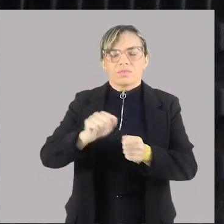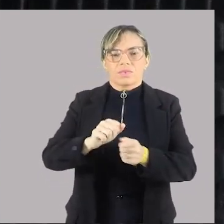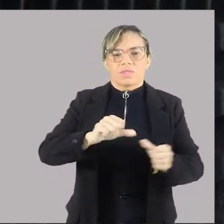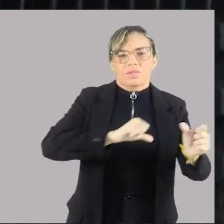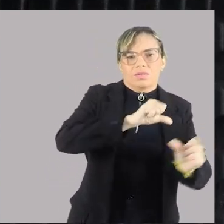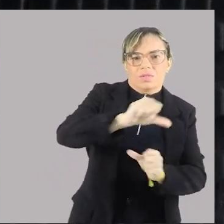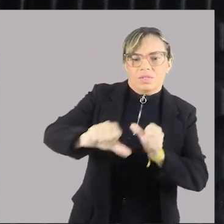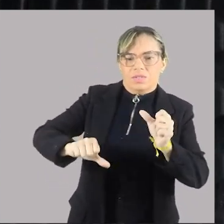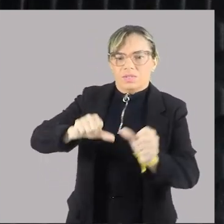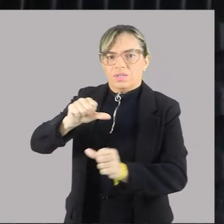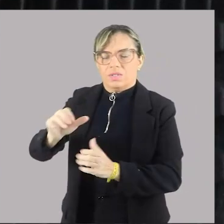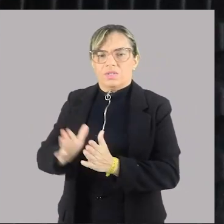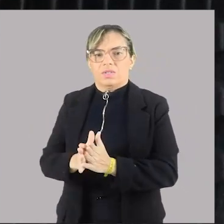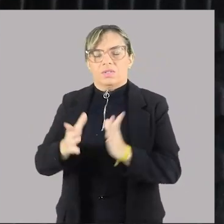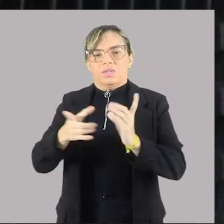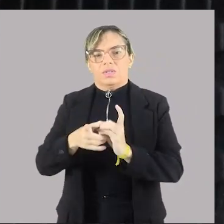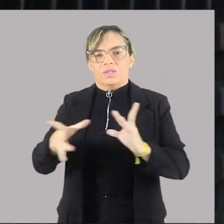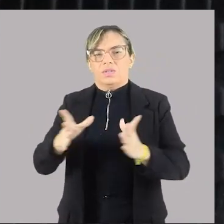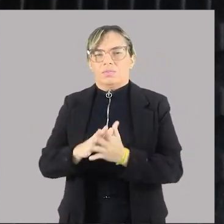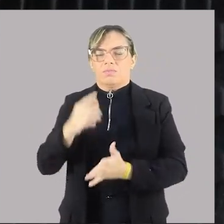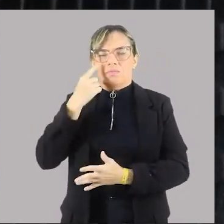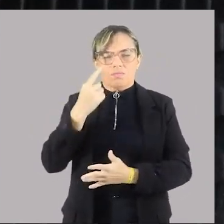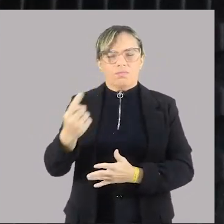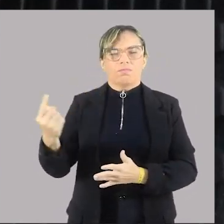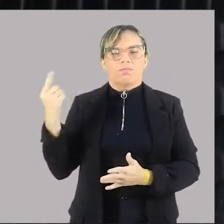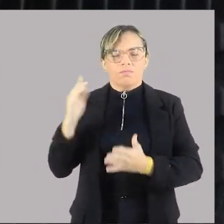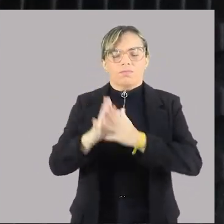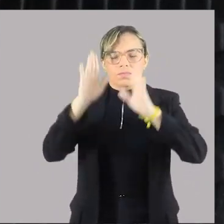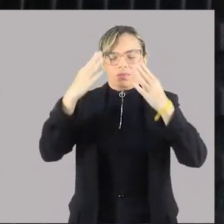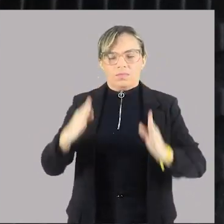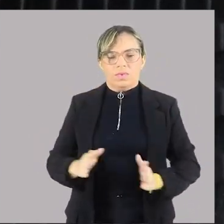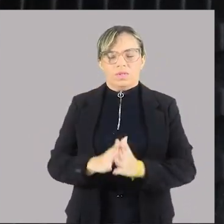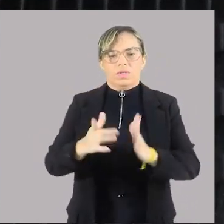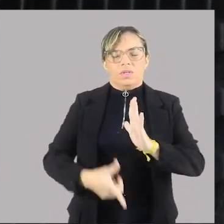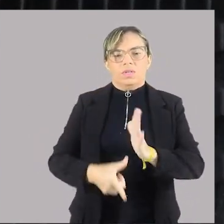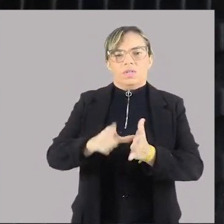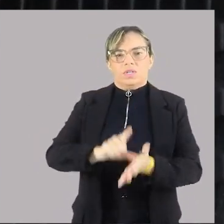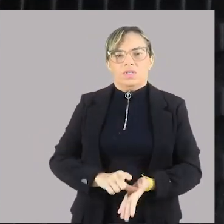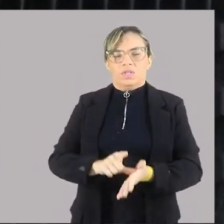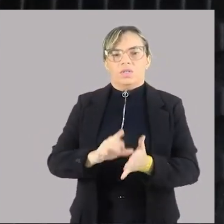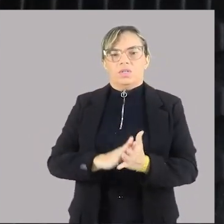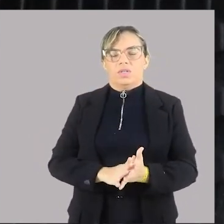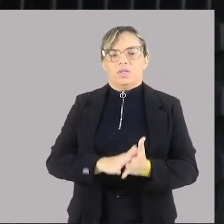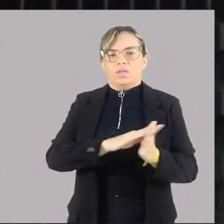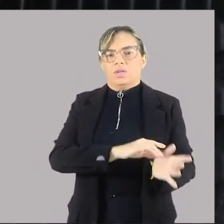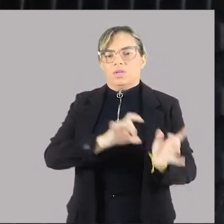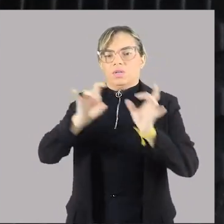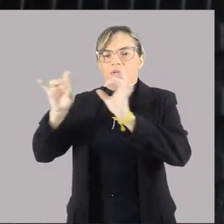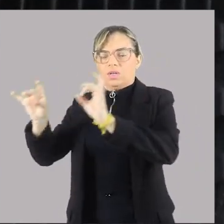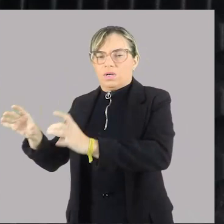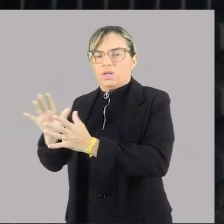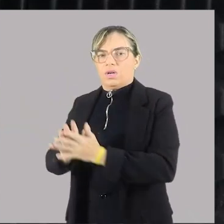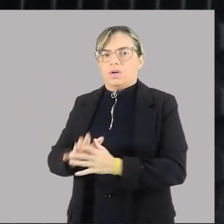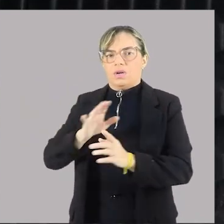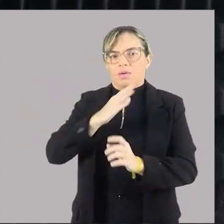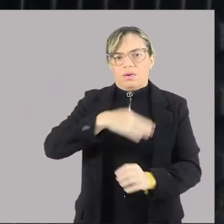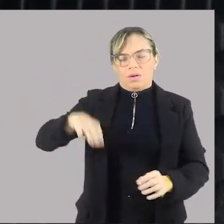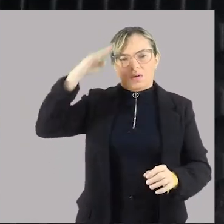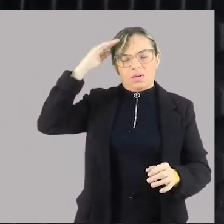transição democrática. Observe que Vargas, antes dele renunciar, pressionado pelas Forças